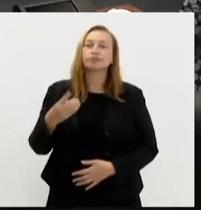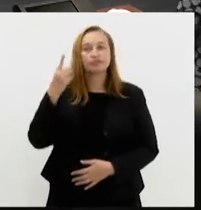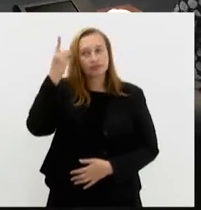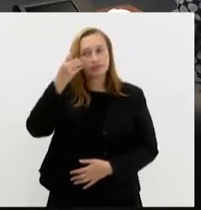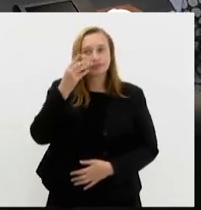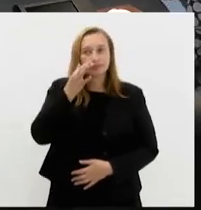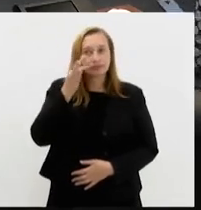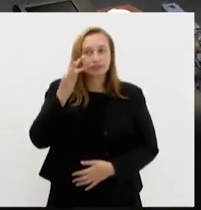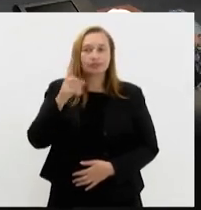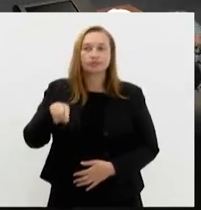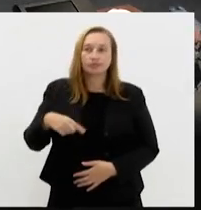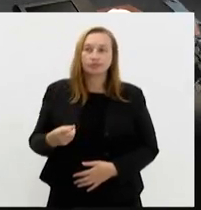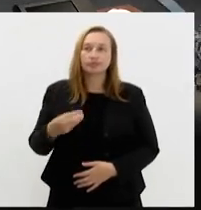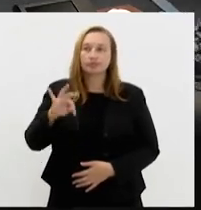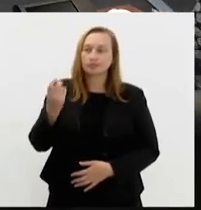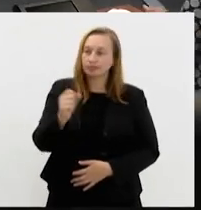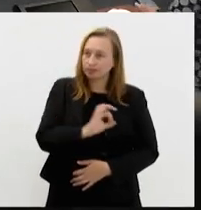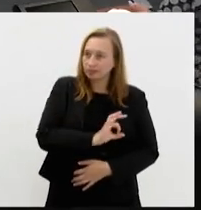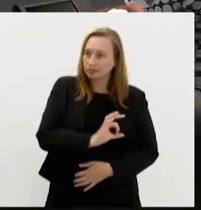Serafim e deputada Marta Rocha.